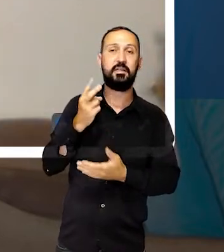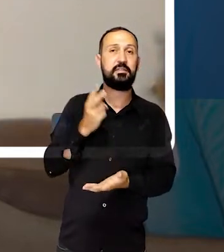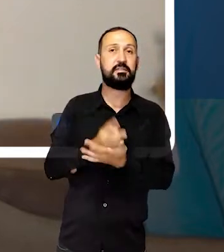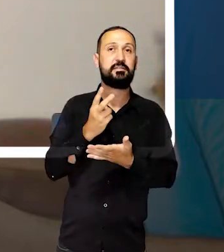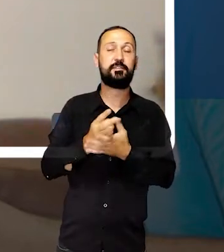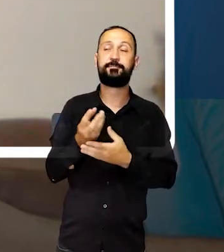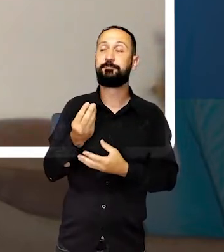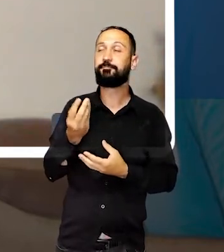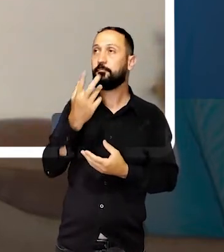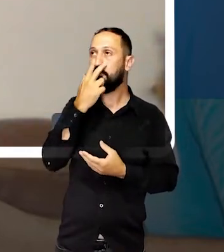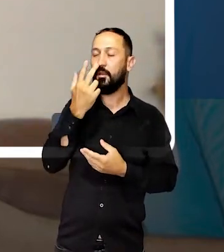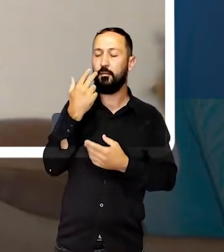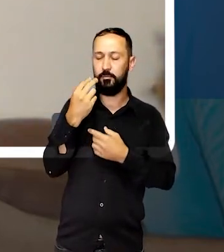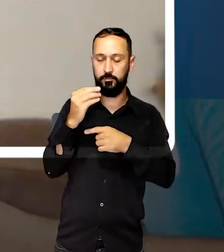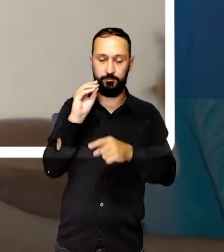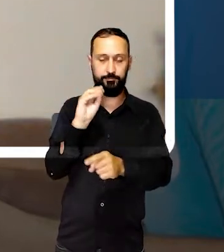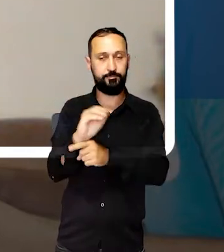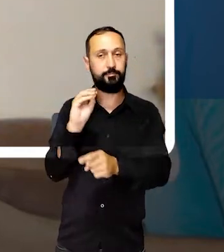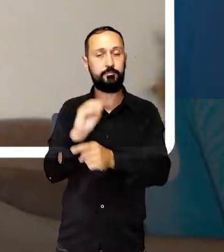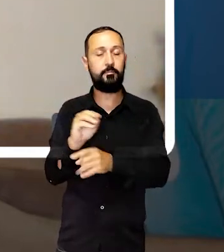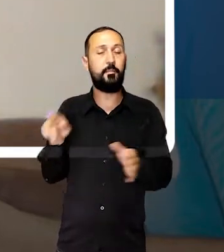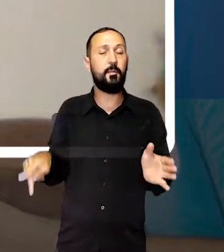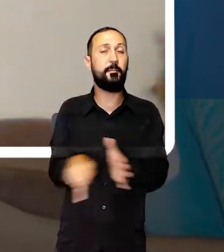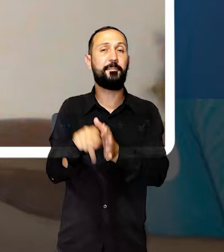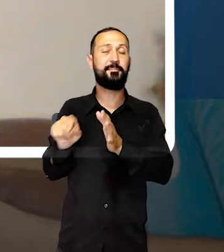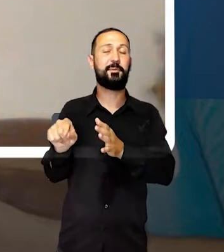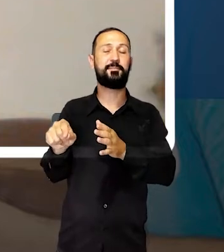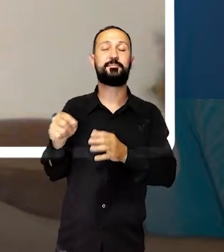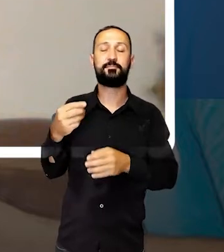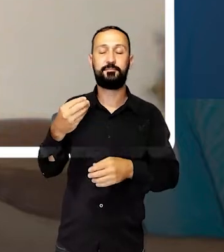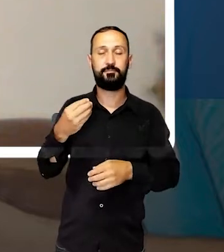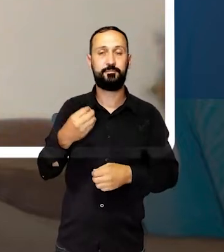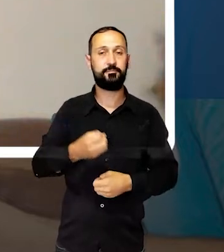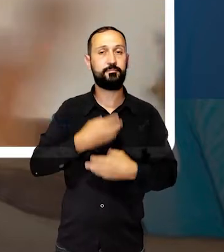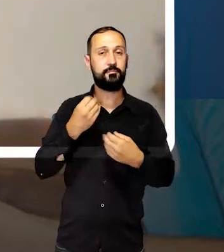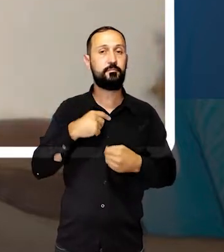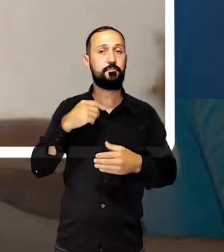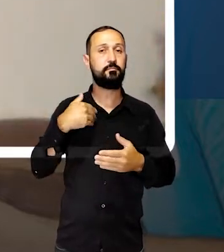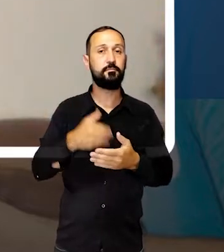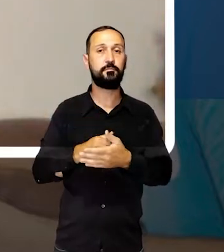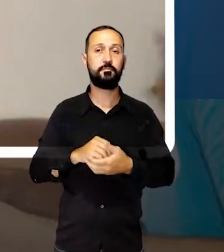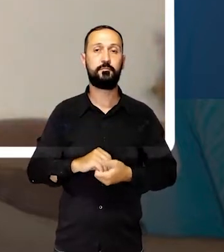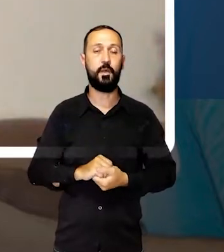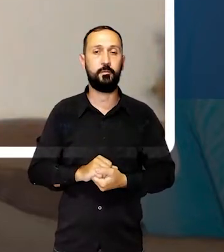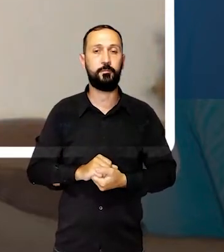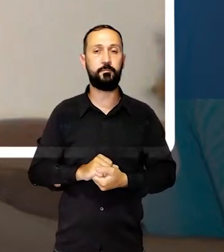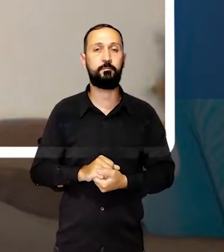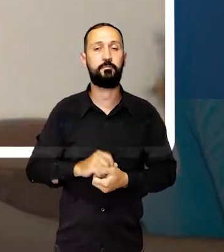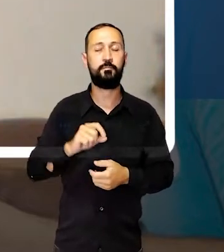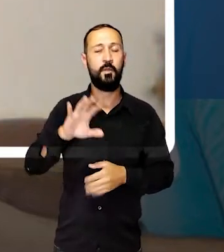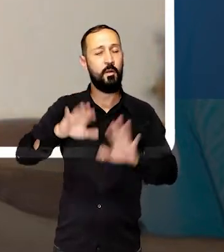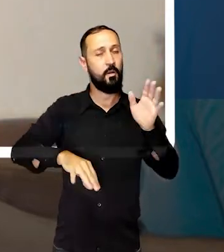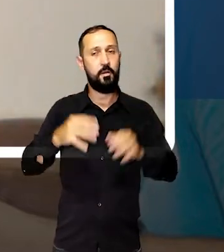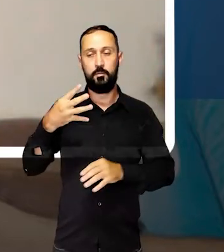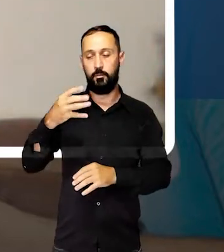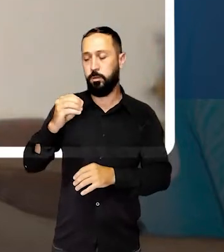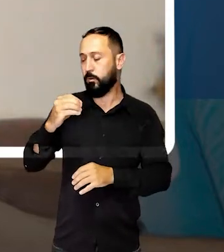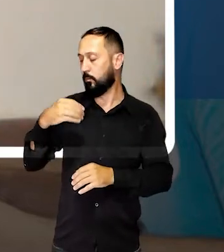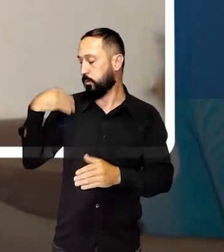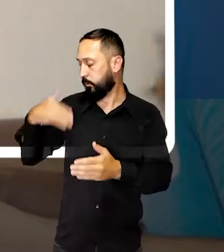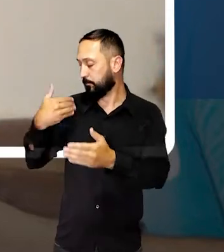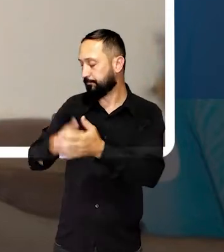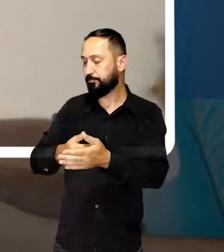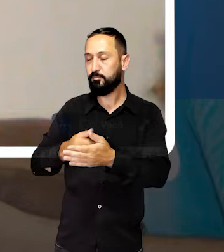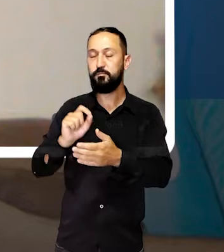professora sendo alimentada pela poesia. E nesse longo percurso, são mais de 40 anos